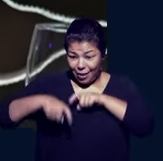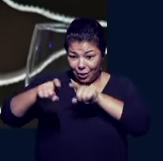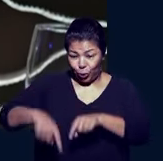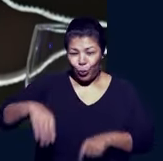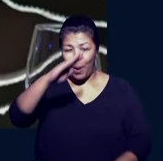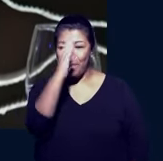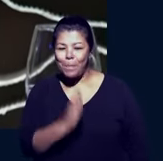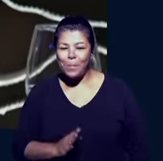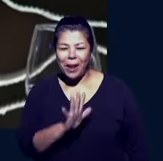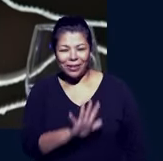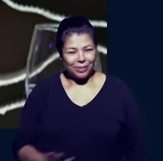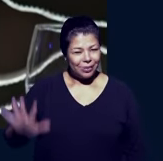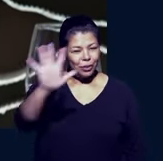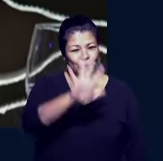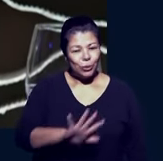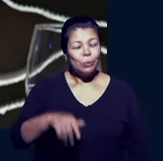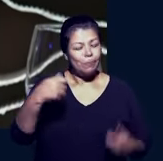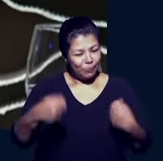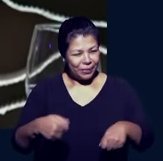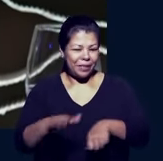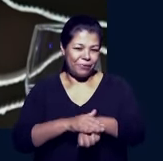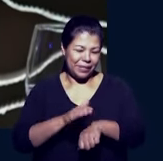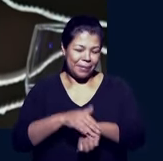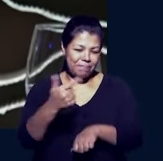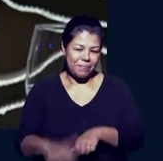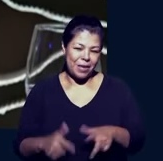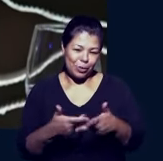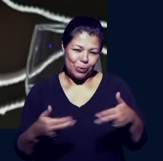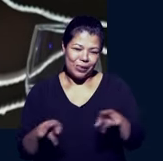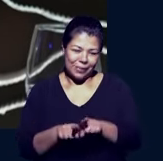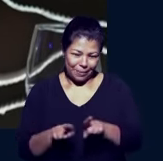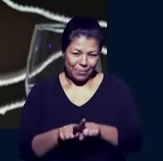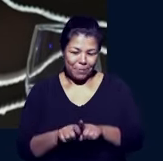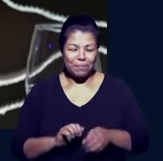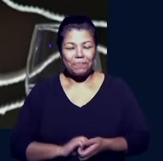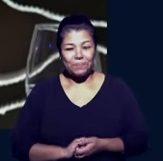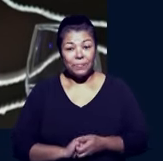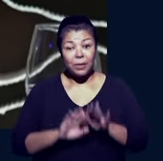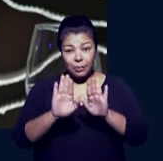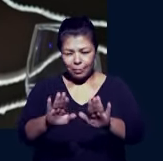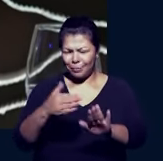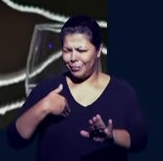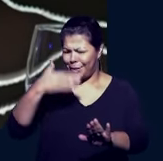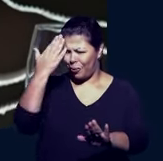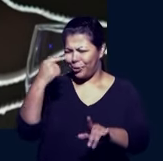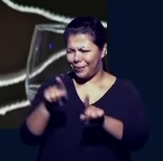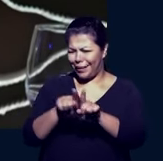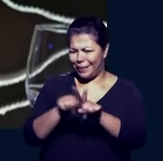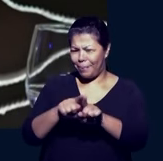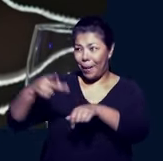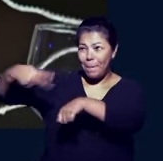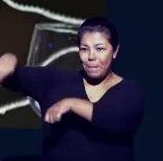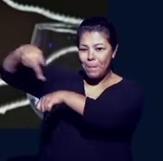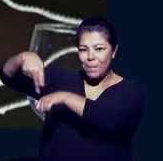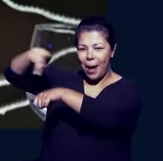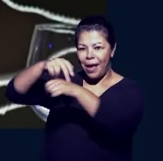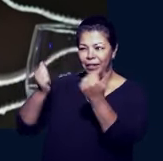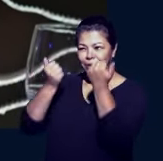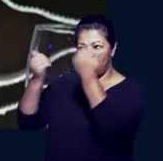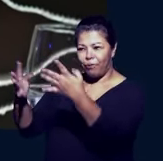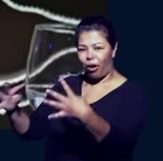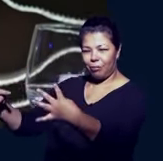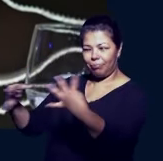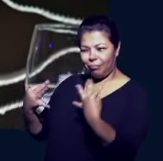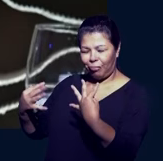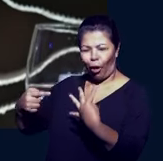nos olham lá fora com eh algum temor E isso se reverte é contra a nossa